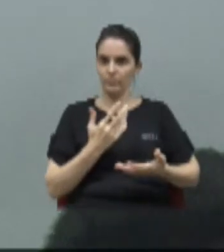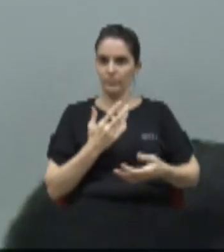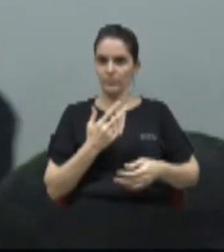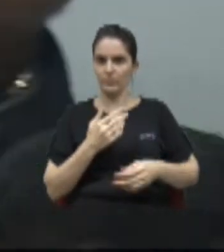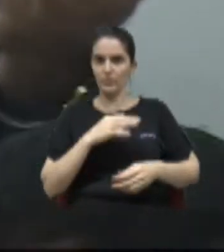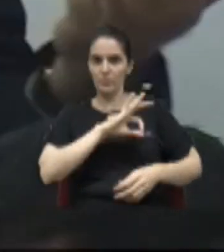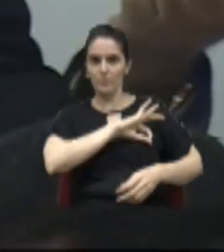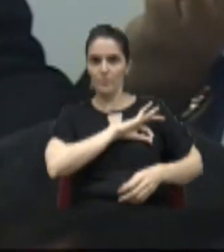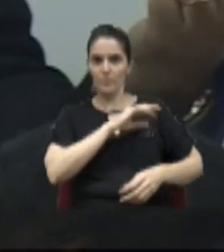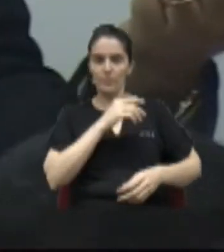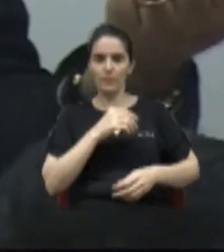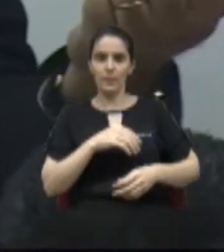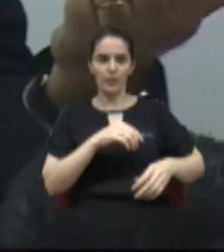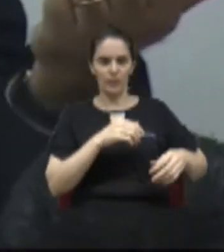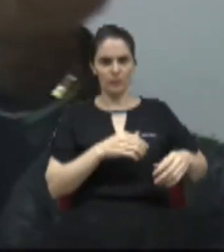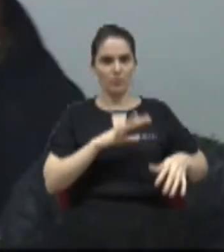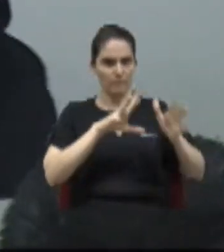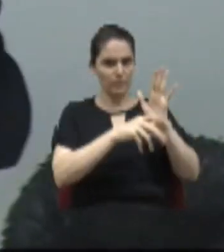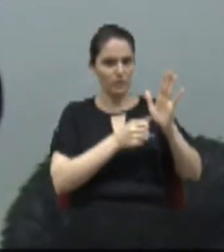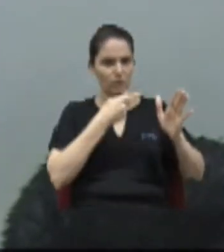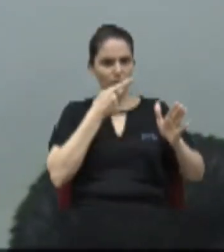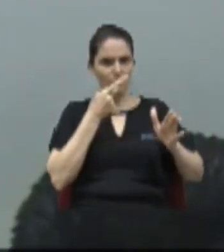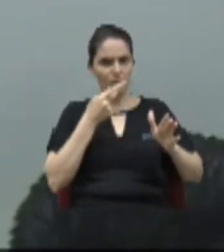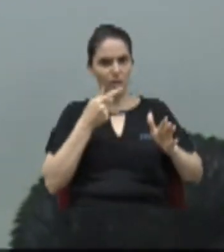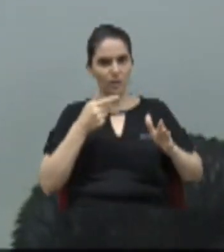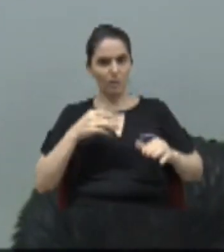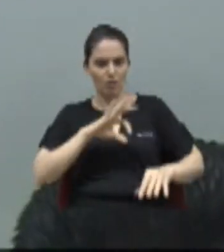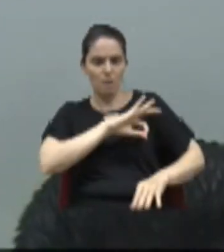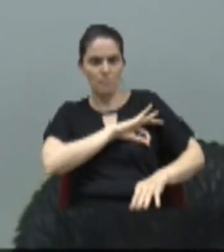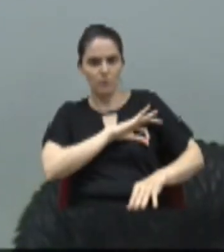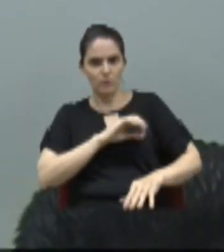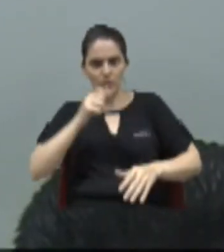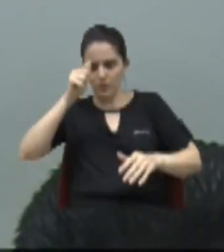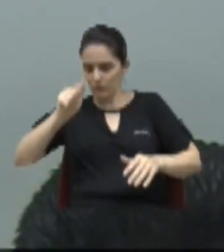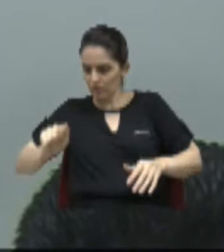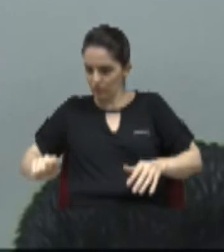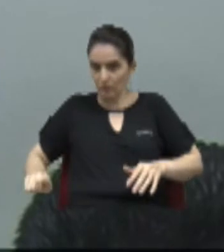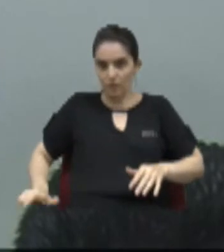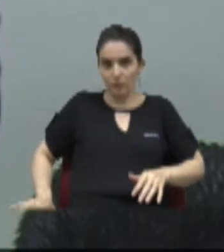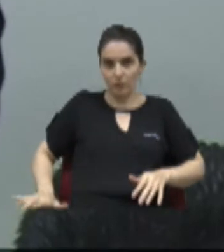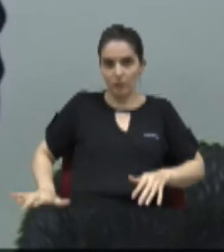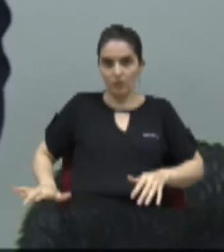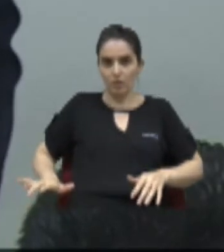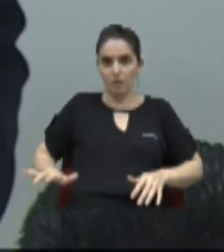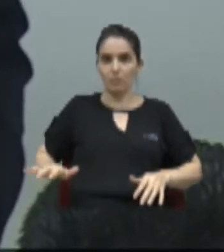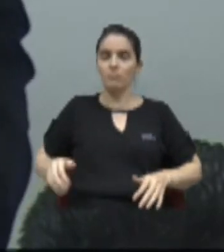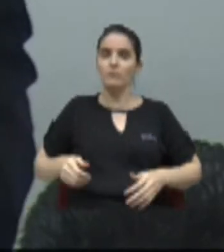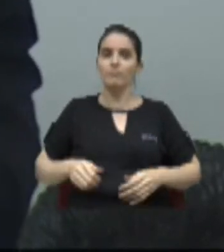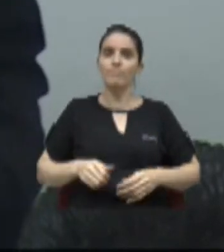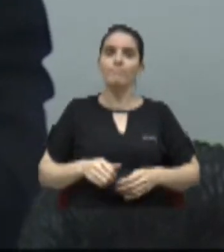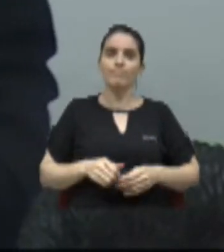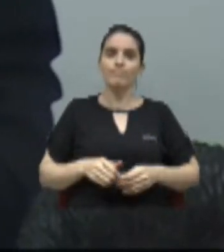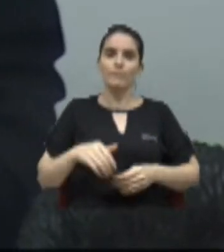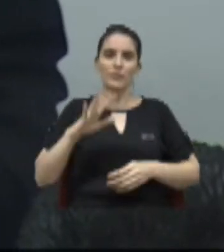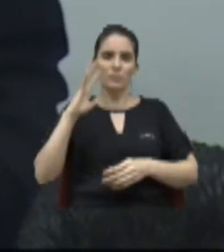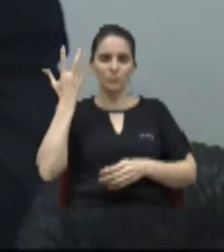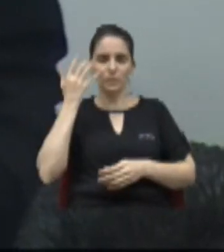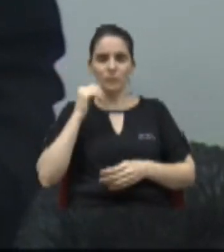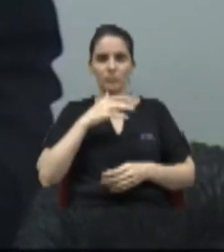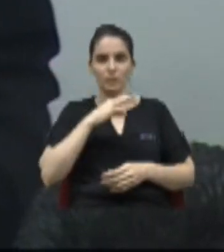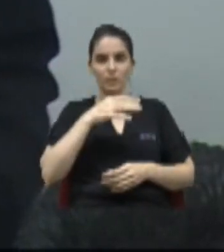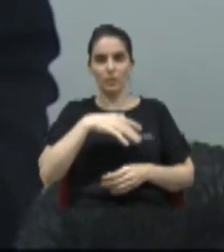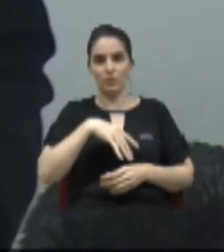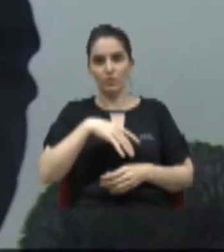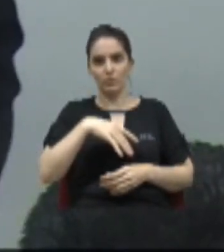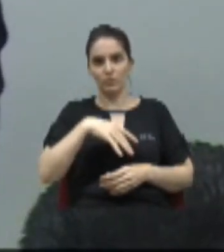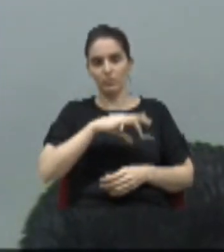arma, então eu vou matar os reféns. E ele baixou a arma, quando ele abaixou, um bandido